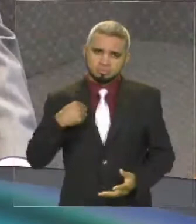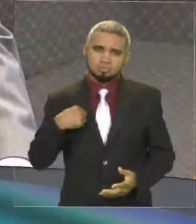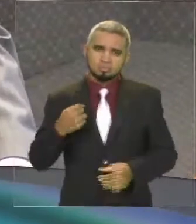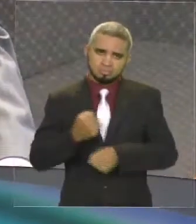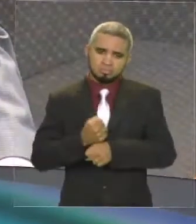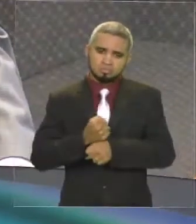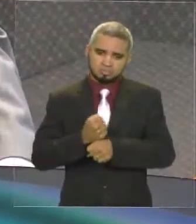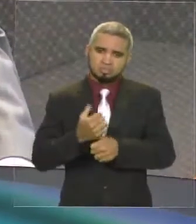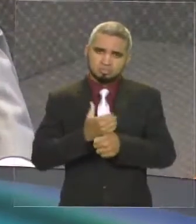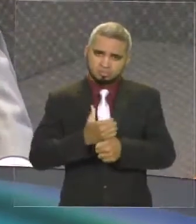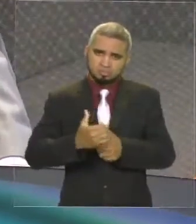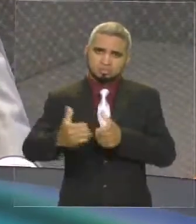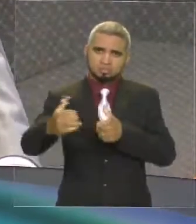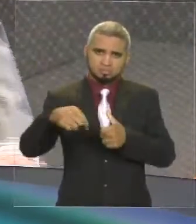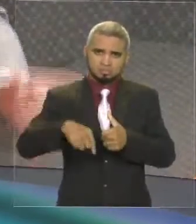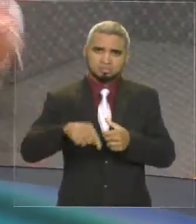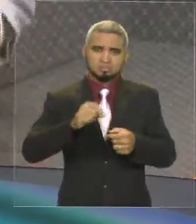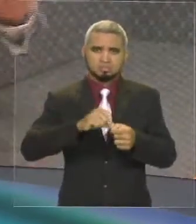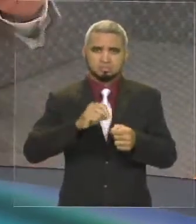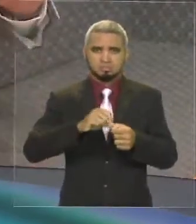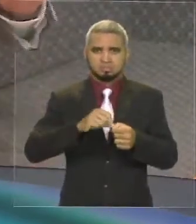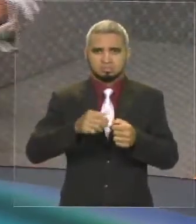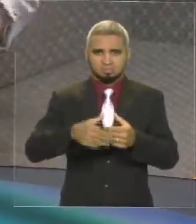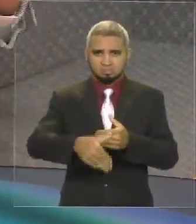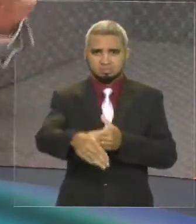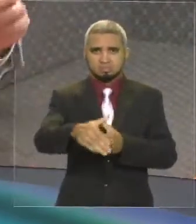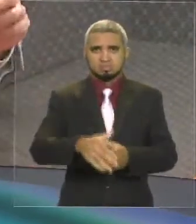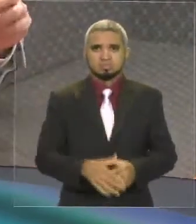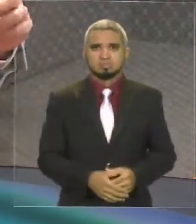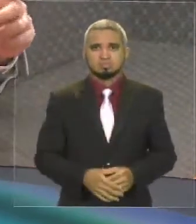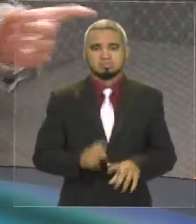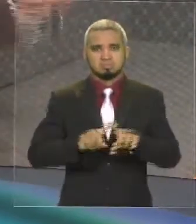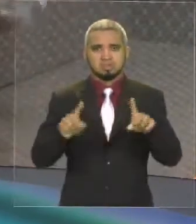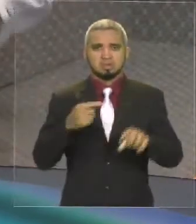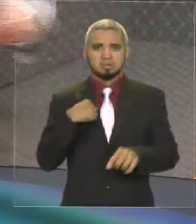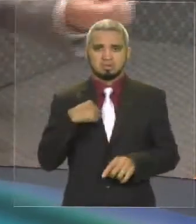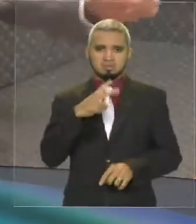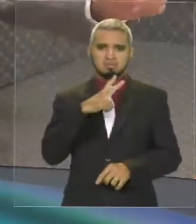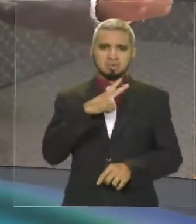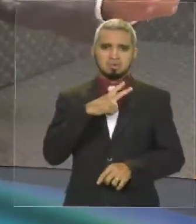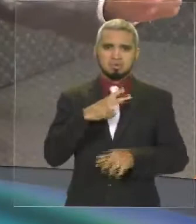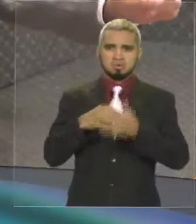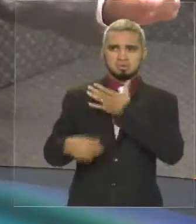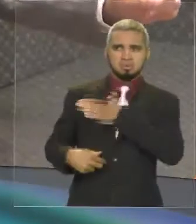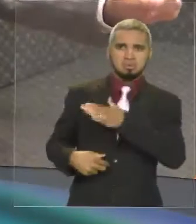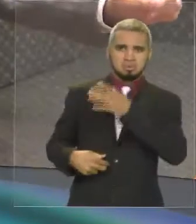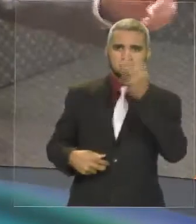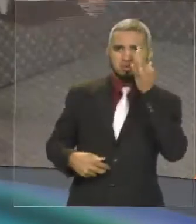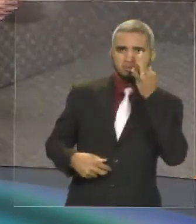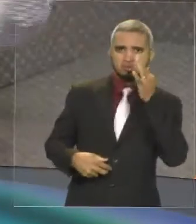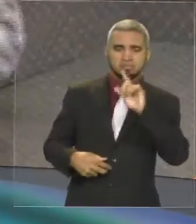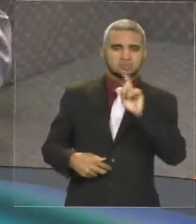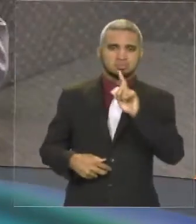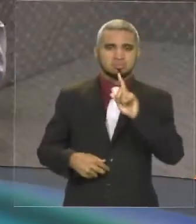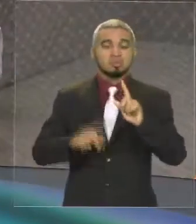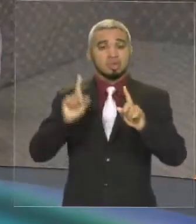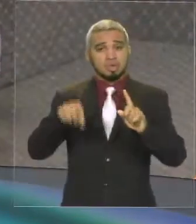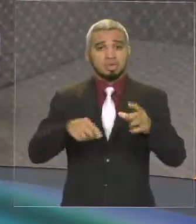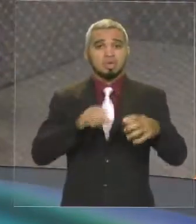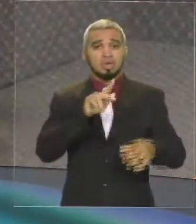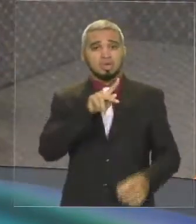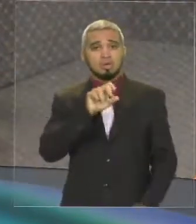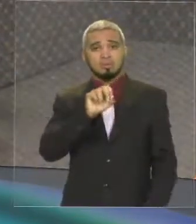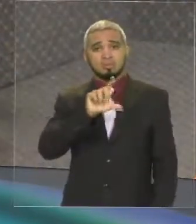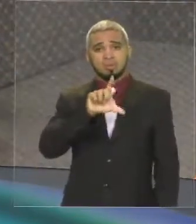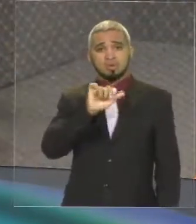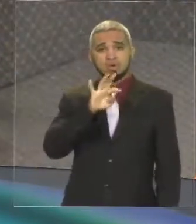meu mandato. Mas nunca em caráter pessoal, sempre em caráter político. Essa é a minha posição.